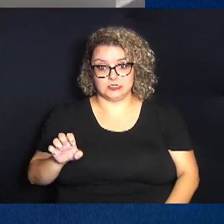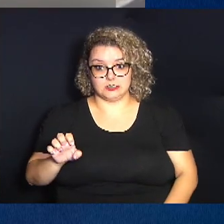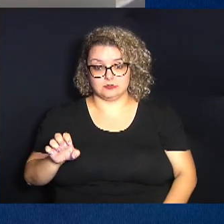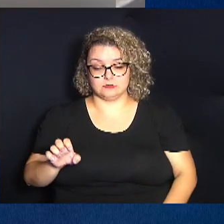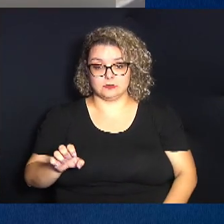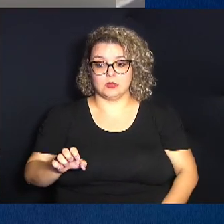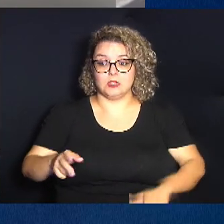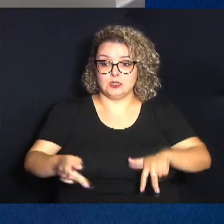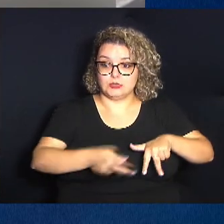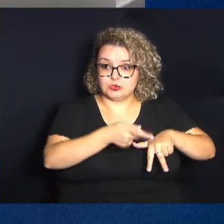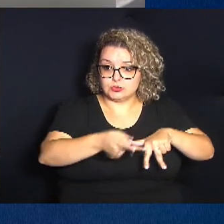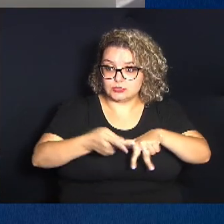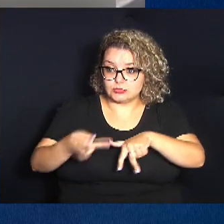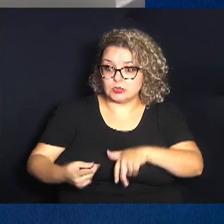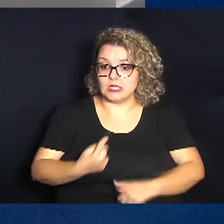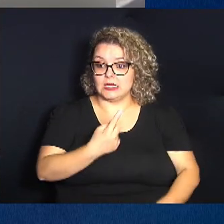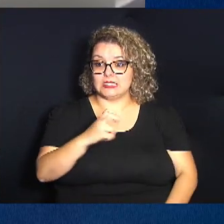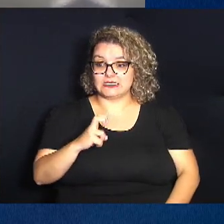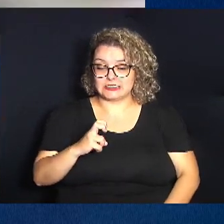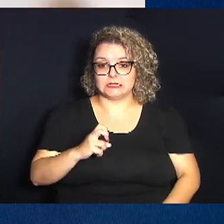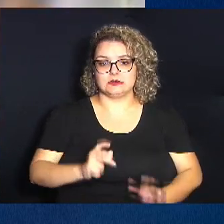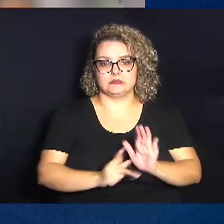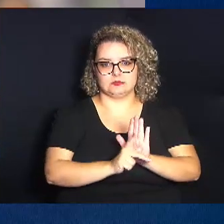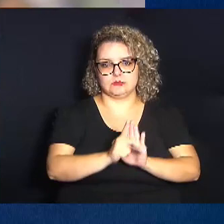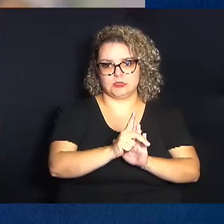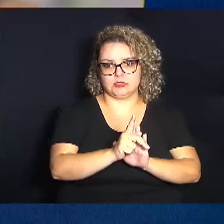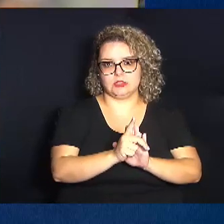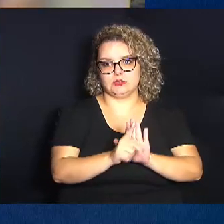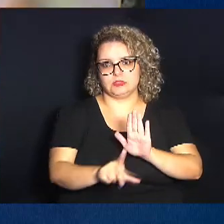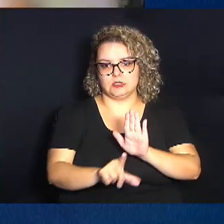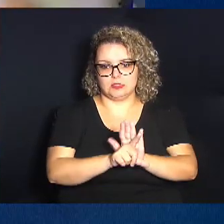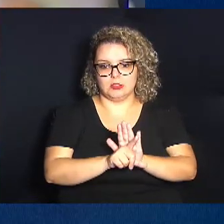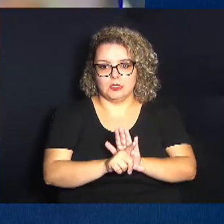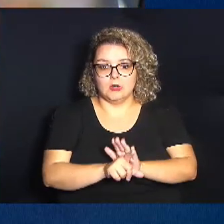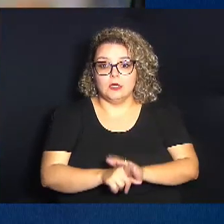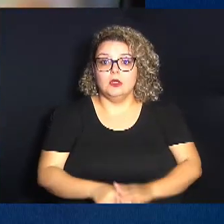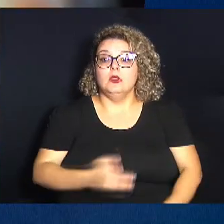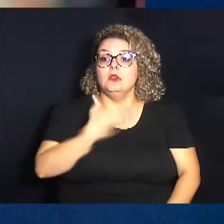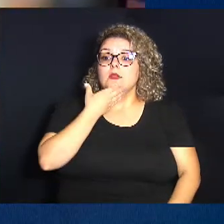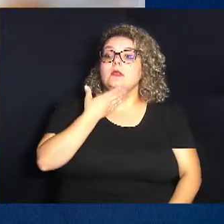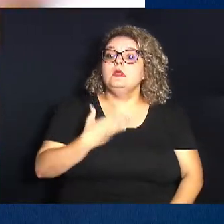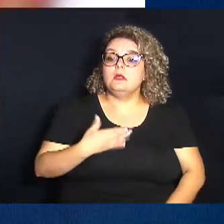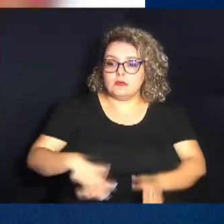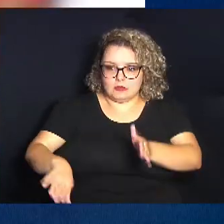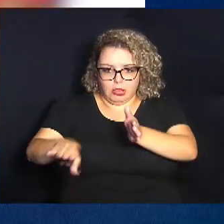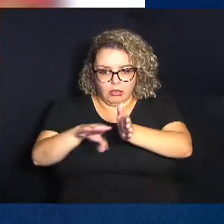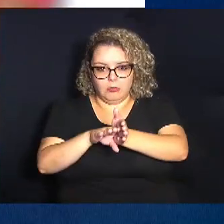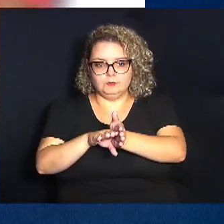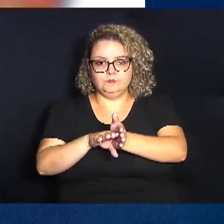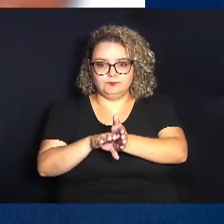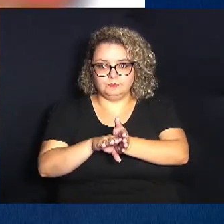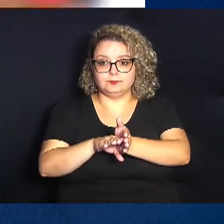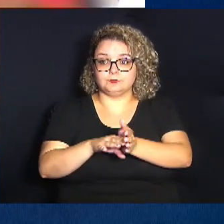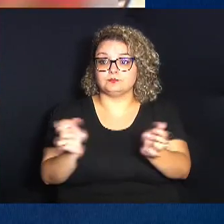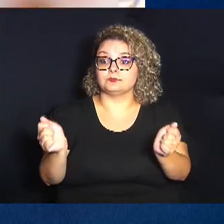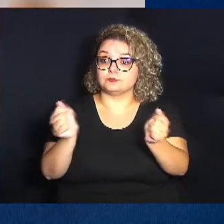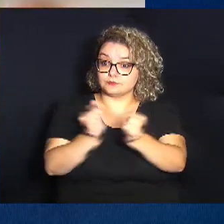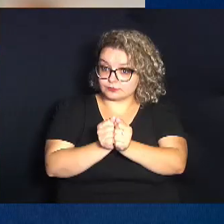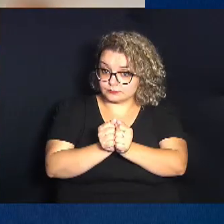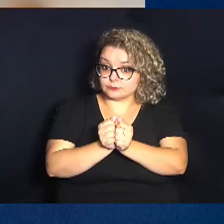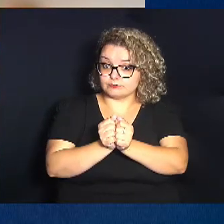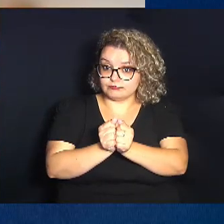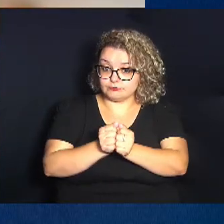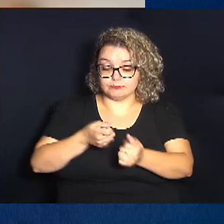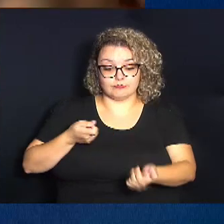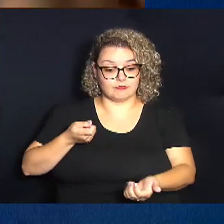dá parecer a 15 projetos de lei. E o Natal está chegando, e com ele, as